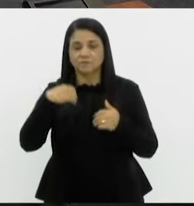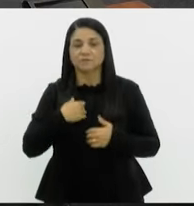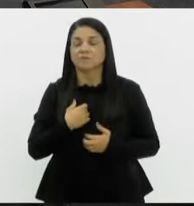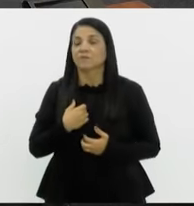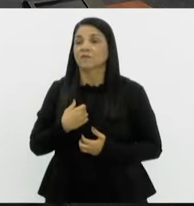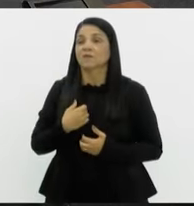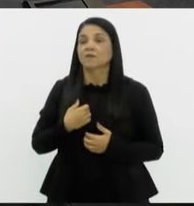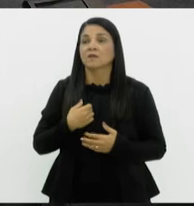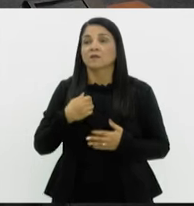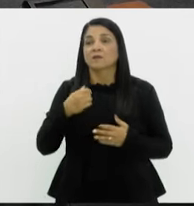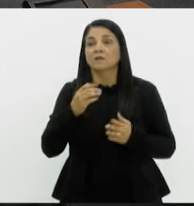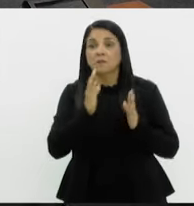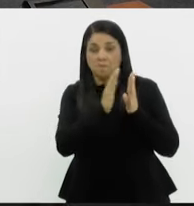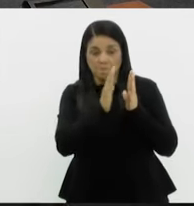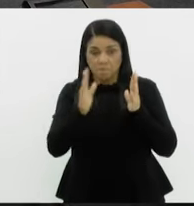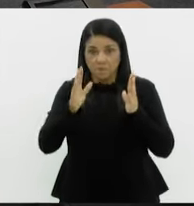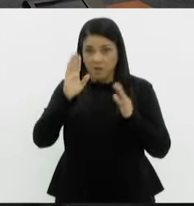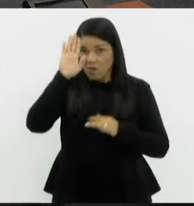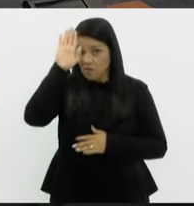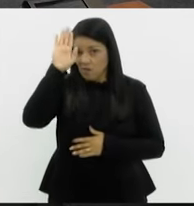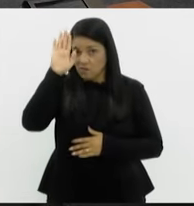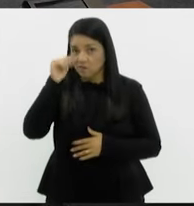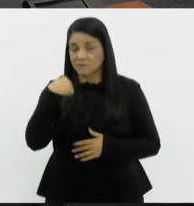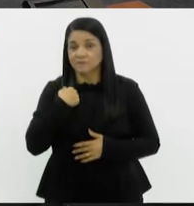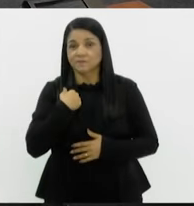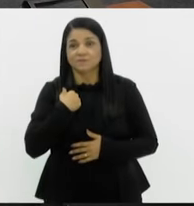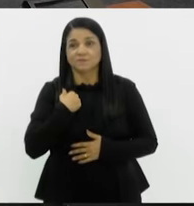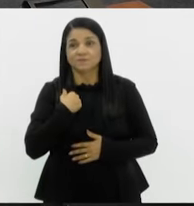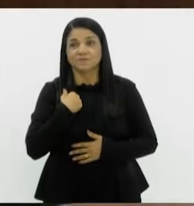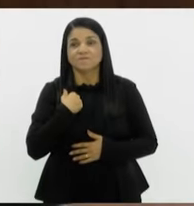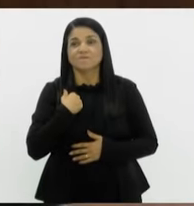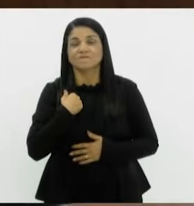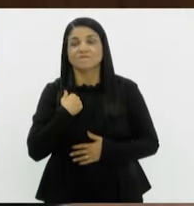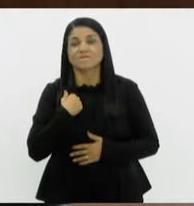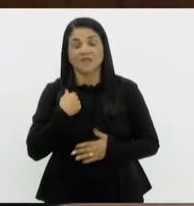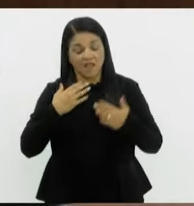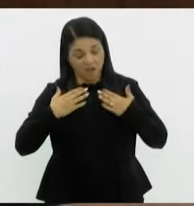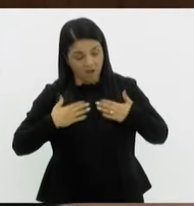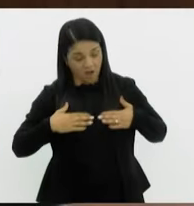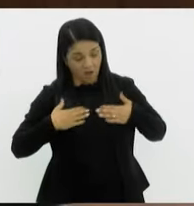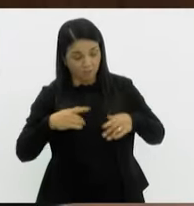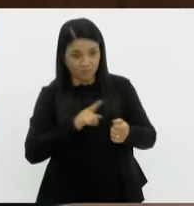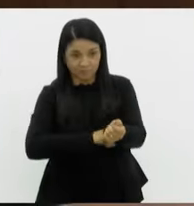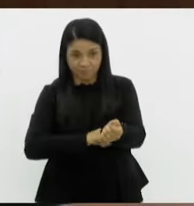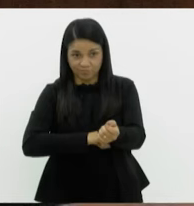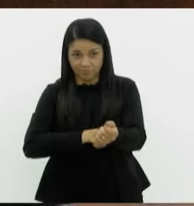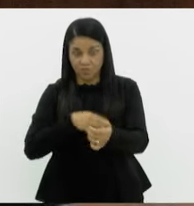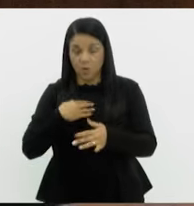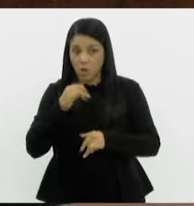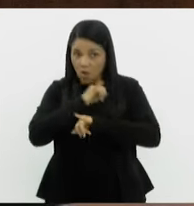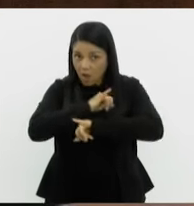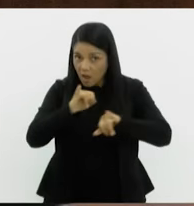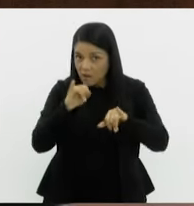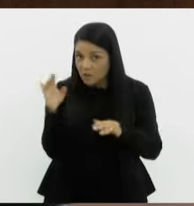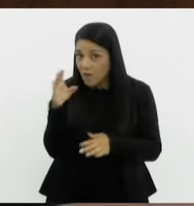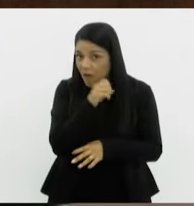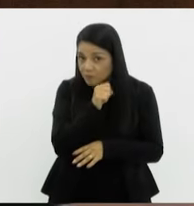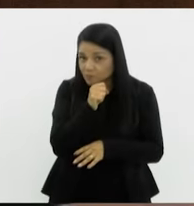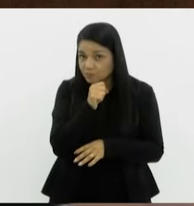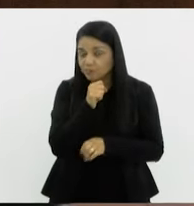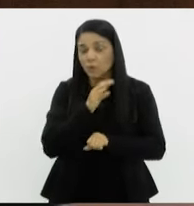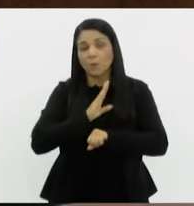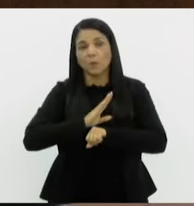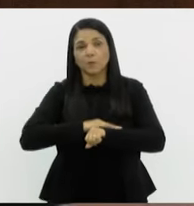ordem. Acalma os nervos aí. Um breve recado, um breve